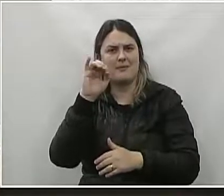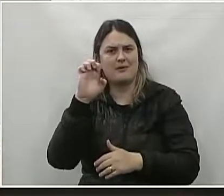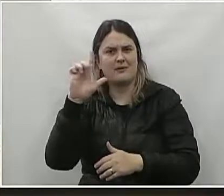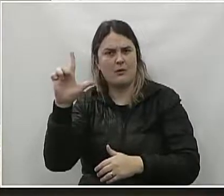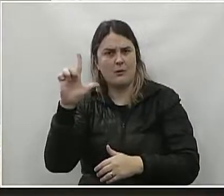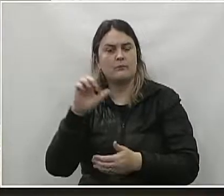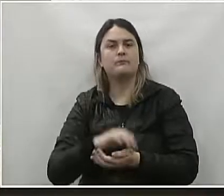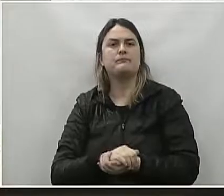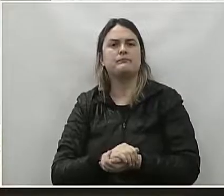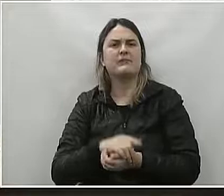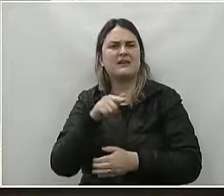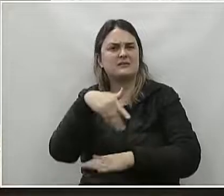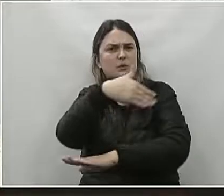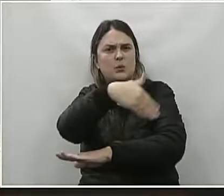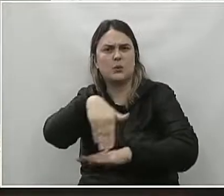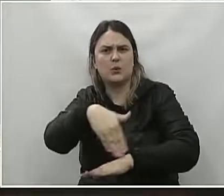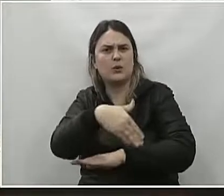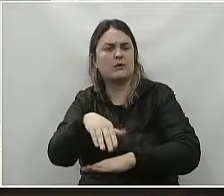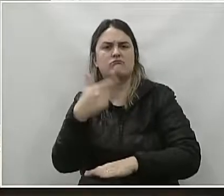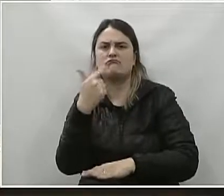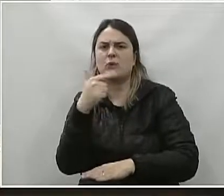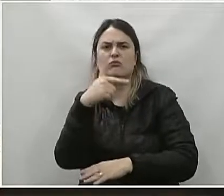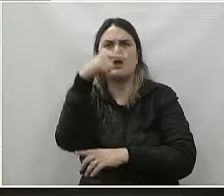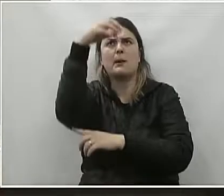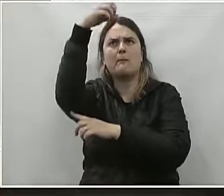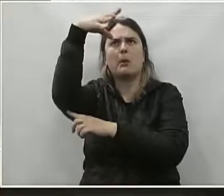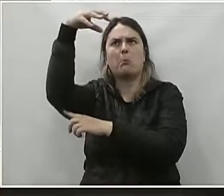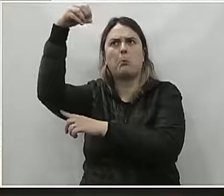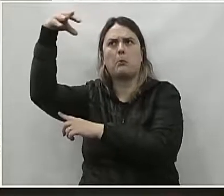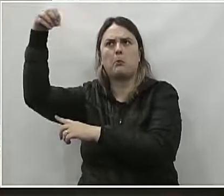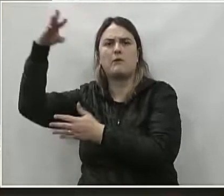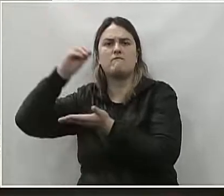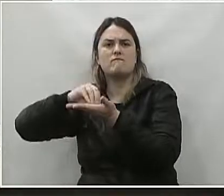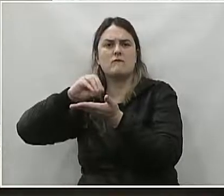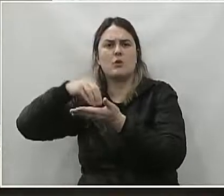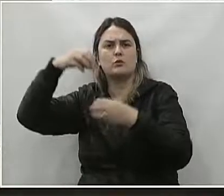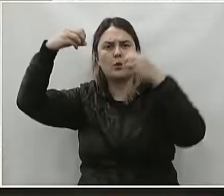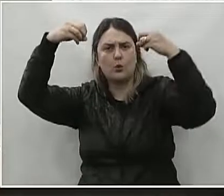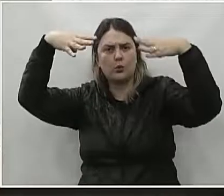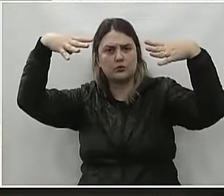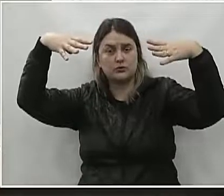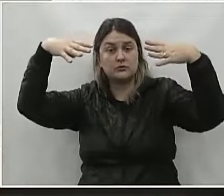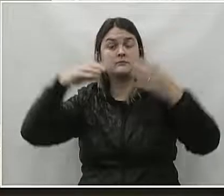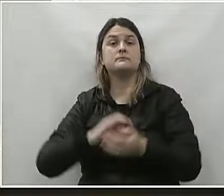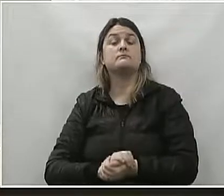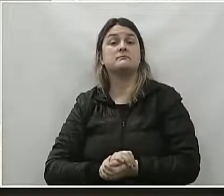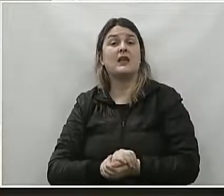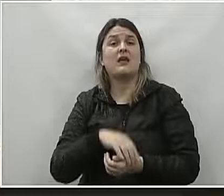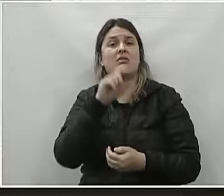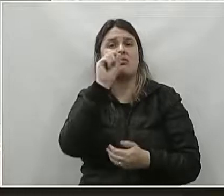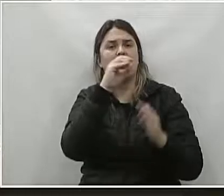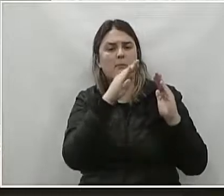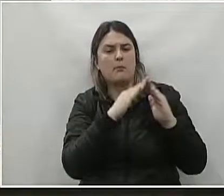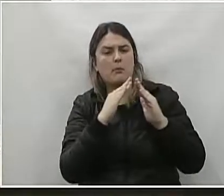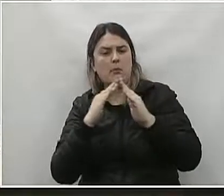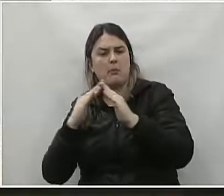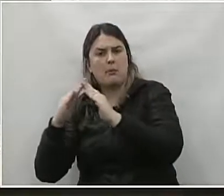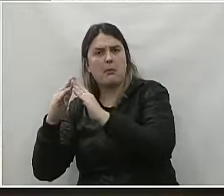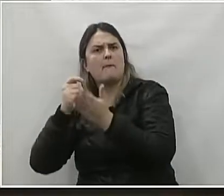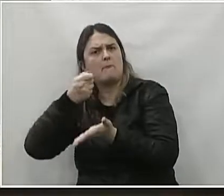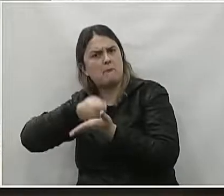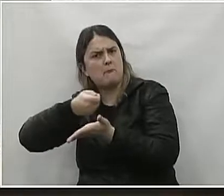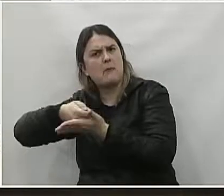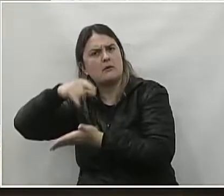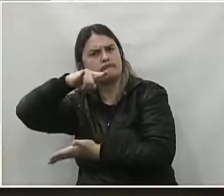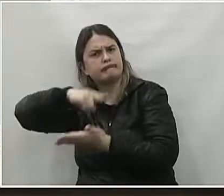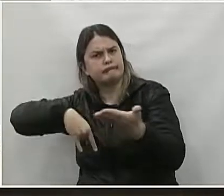A referida rua não possui em todos os postes a iluminação, e todos os moradores realizam o pagamento da